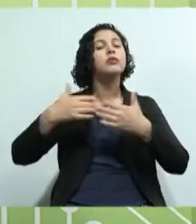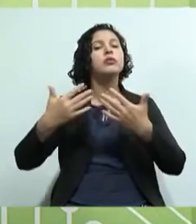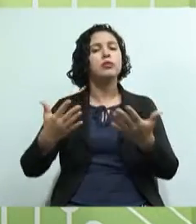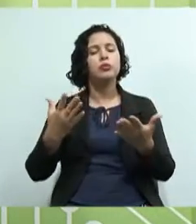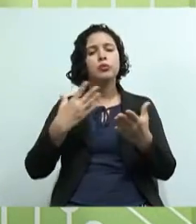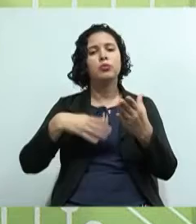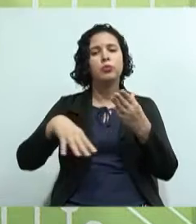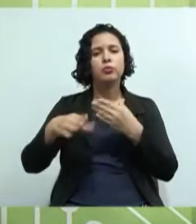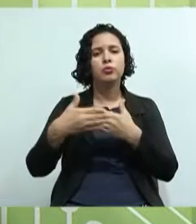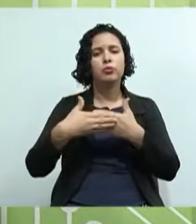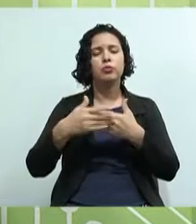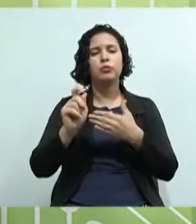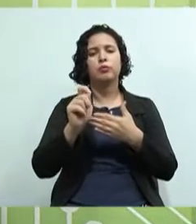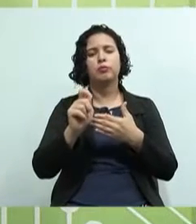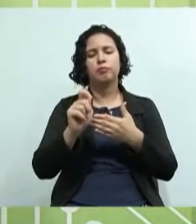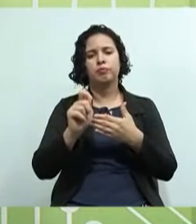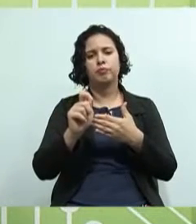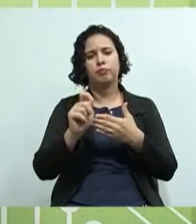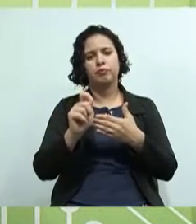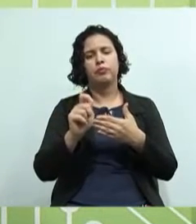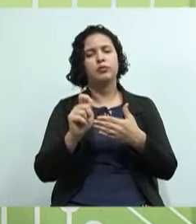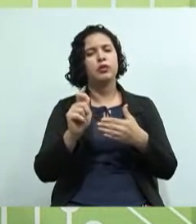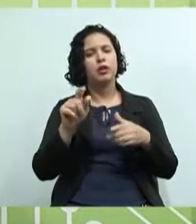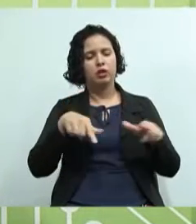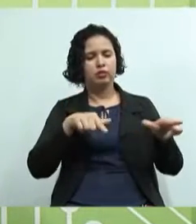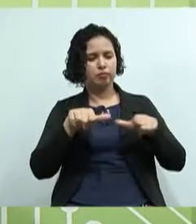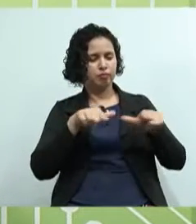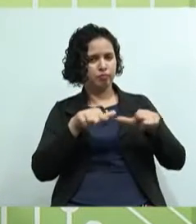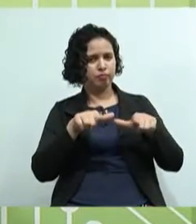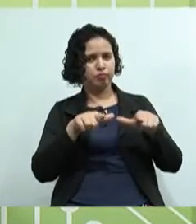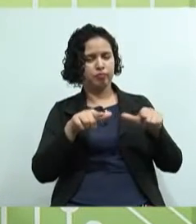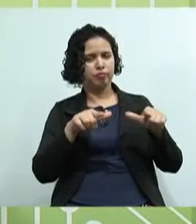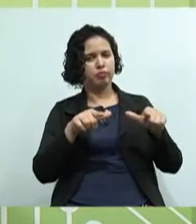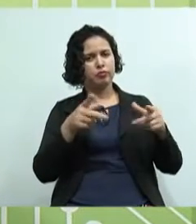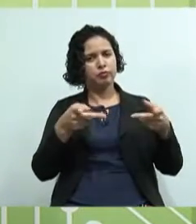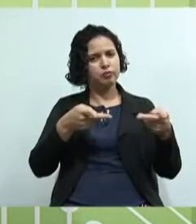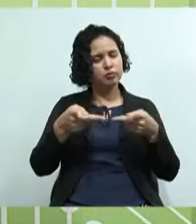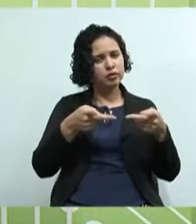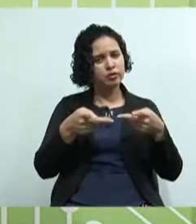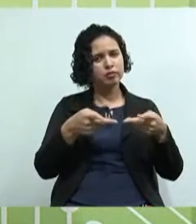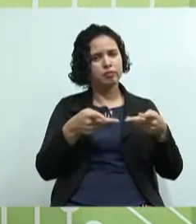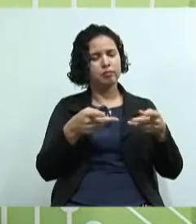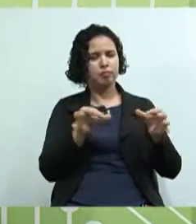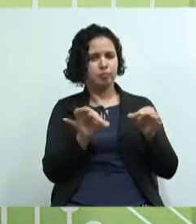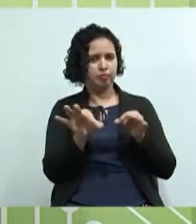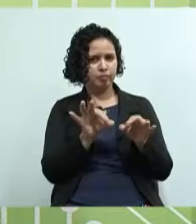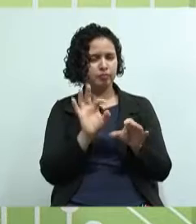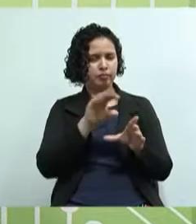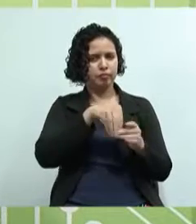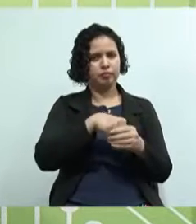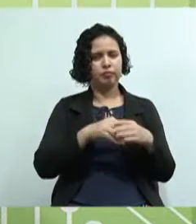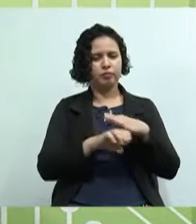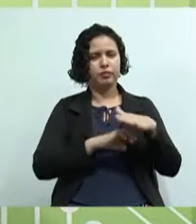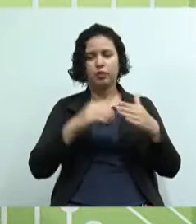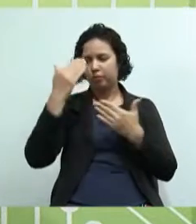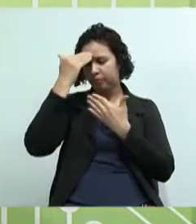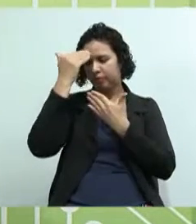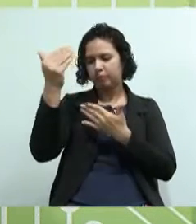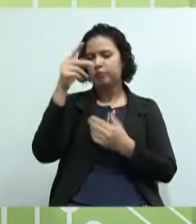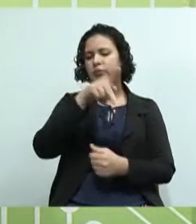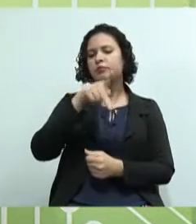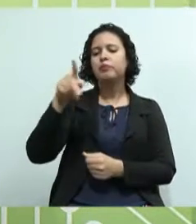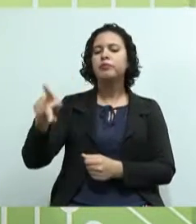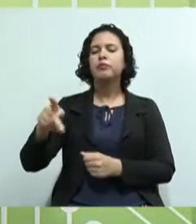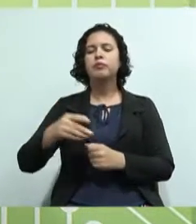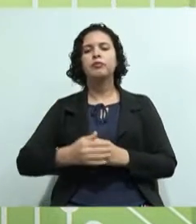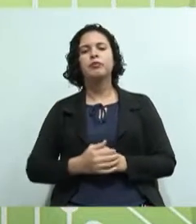isso vai fazer com que interfira em todo aquele planejamento. Muito bom. Muito obrigado, professor Valdes, pela contribuição aí. E